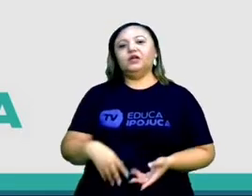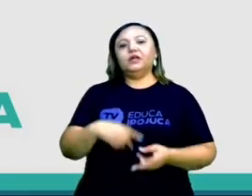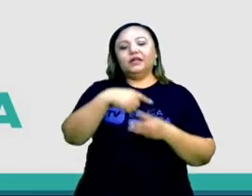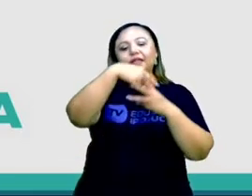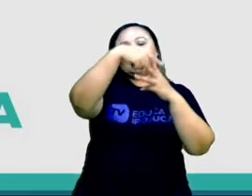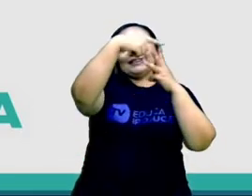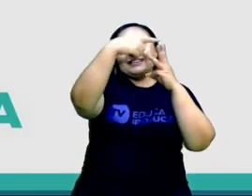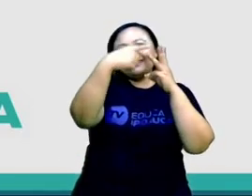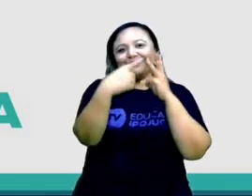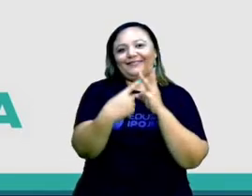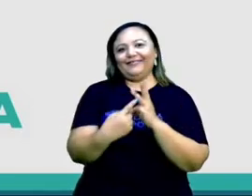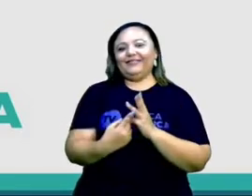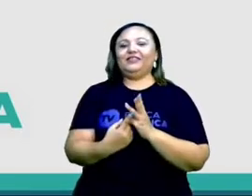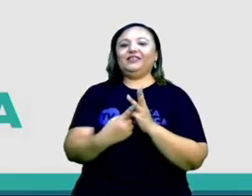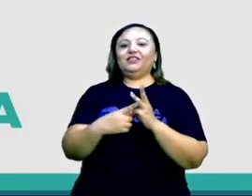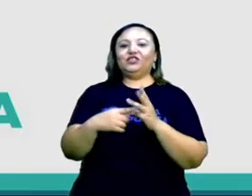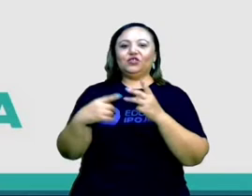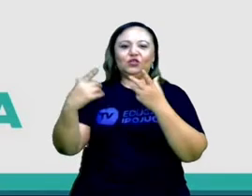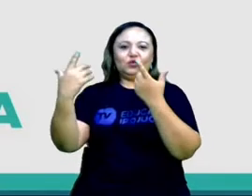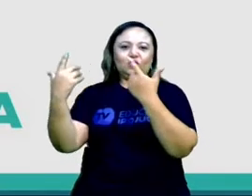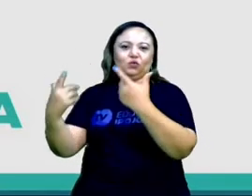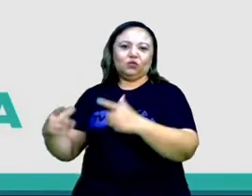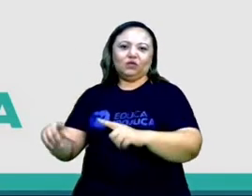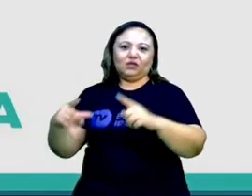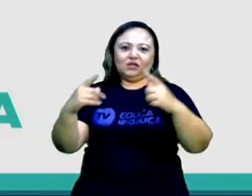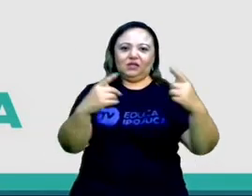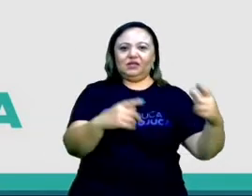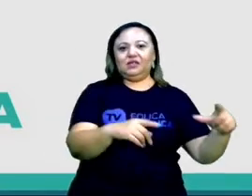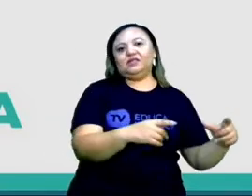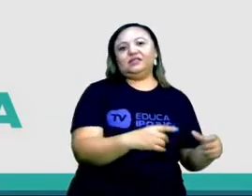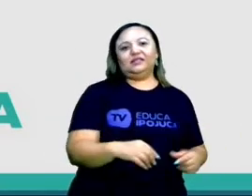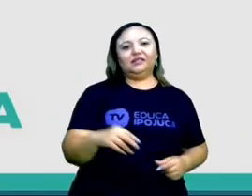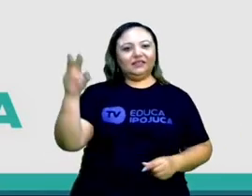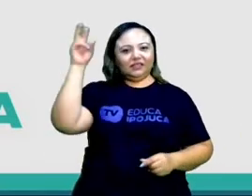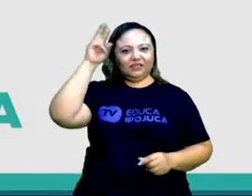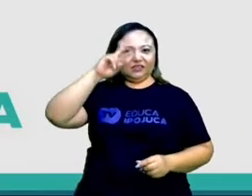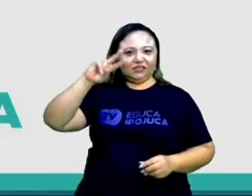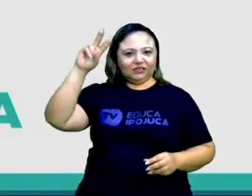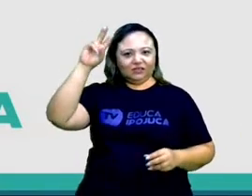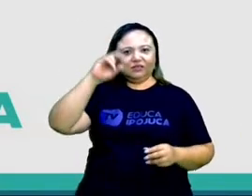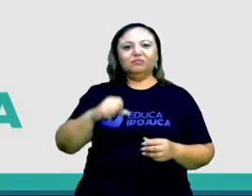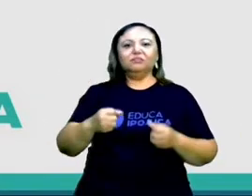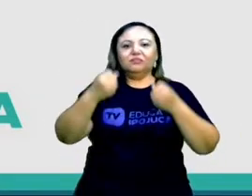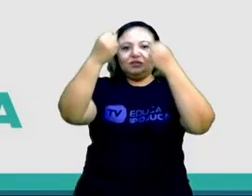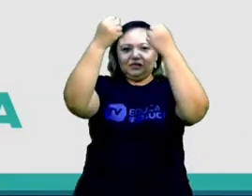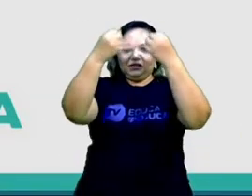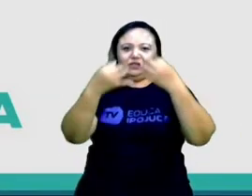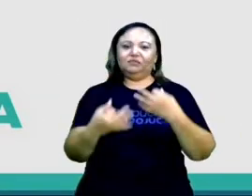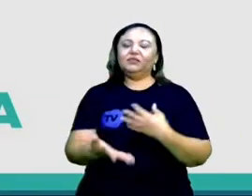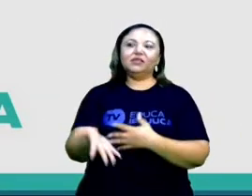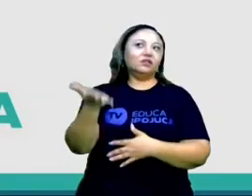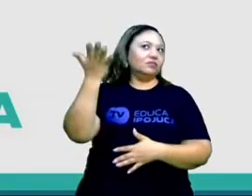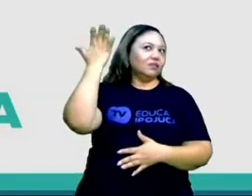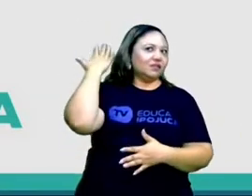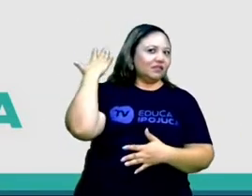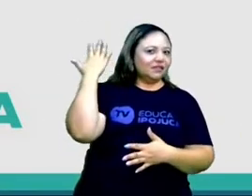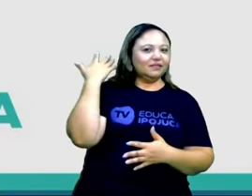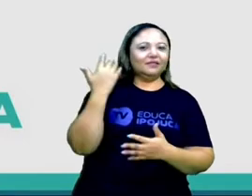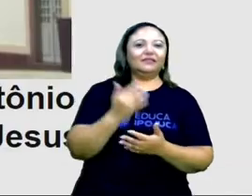três marcos históricos que contam a nossa história lá do passado.